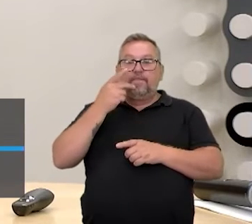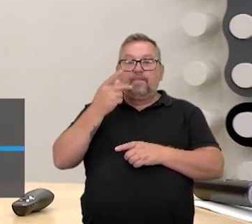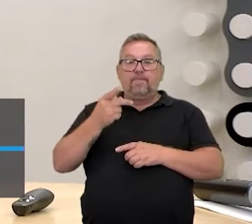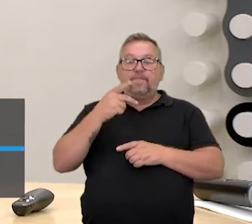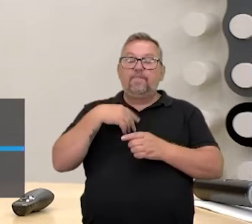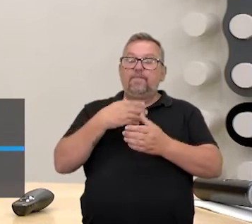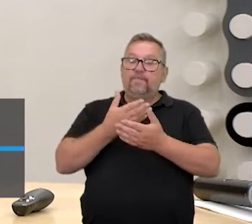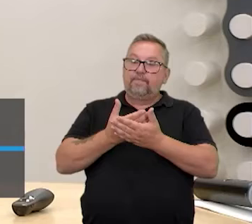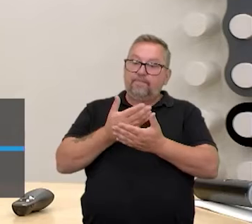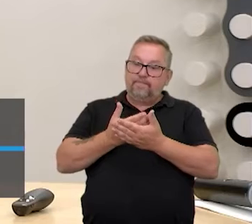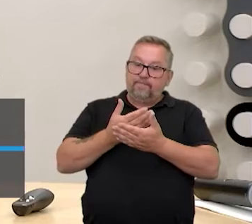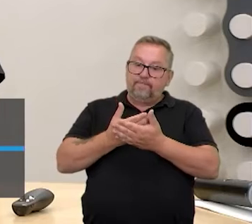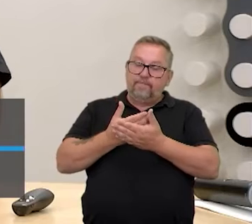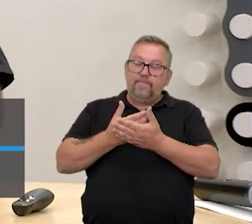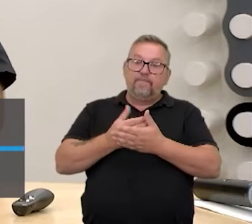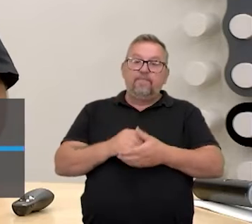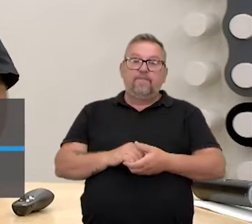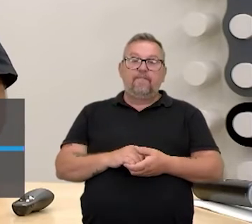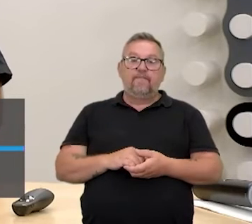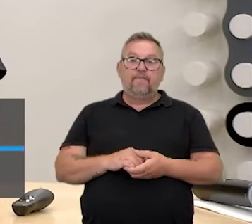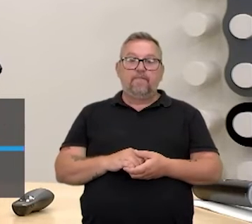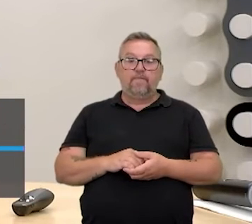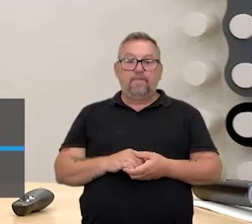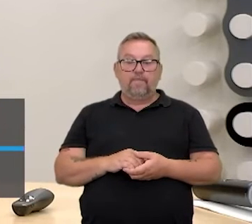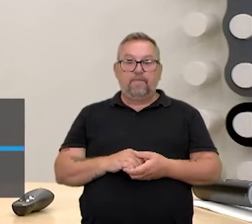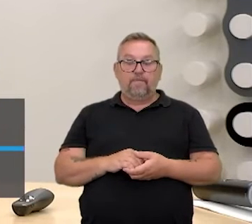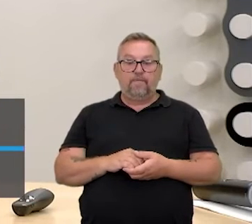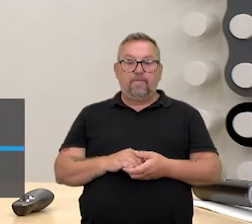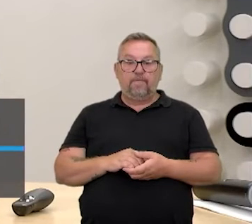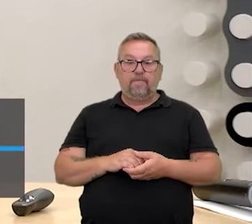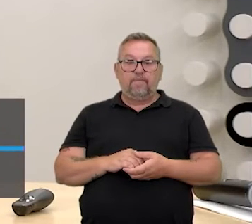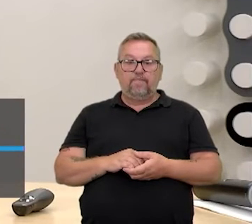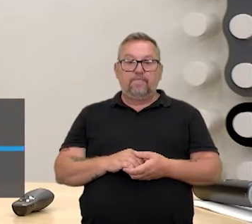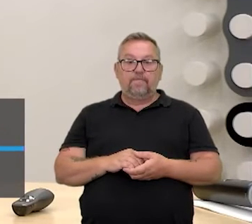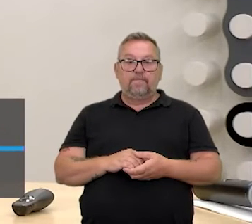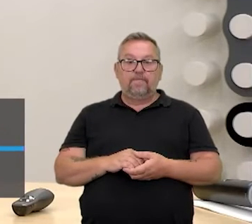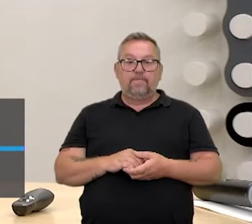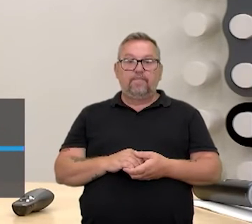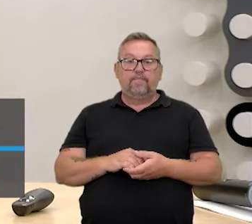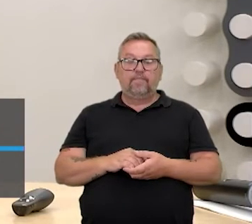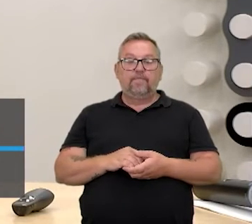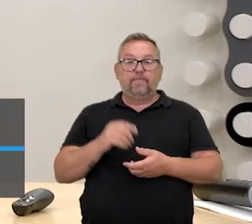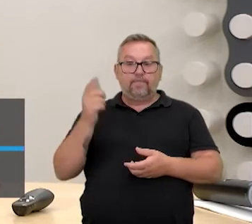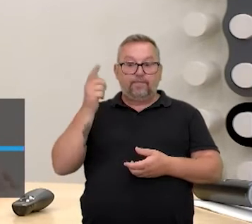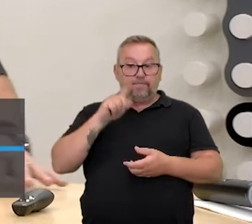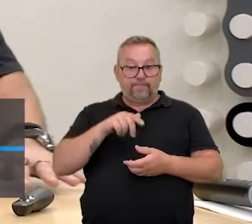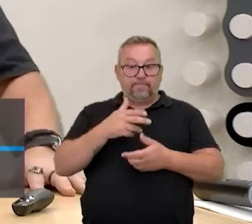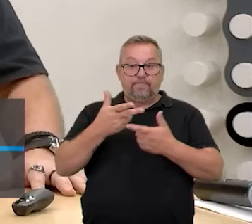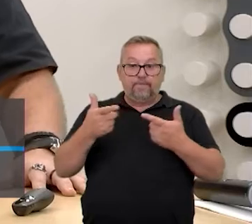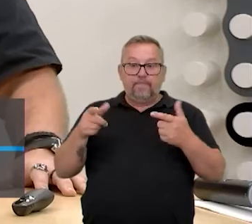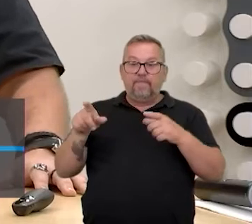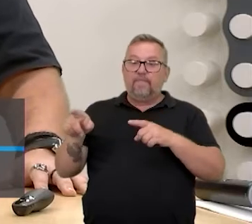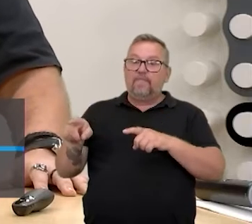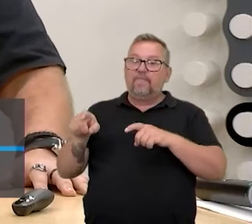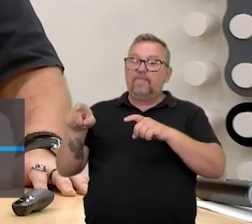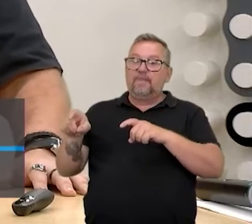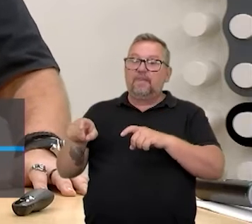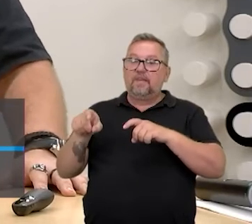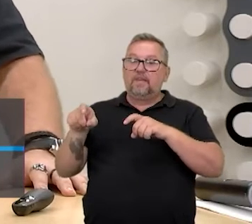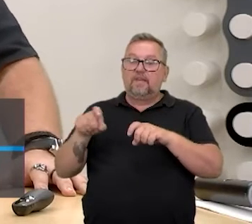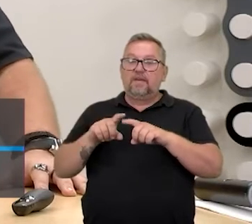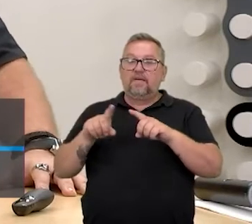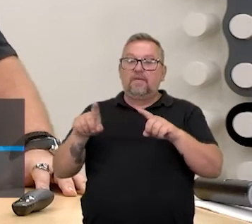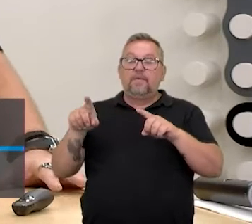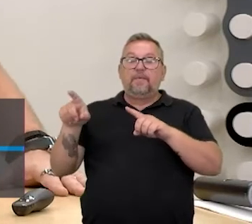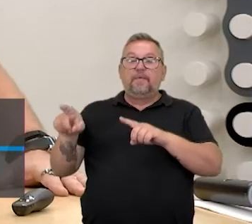dos estudos aí, né, geológicos, tá certo? Um outro fato é a agricultura, né? Por incrível que